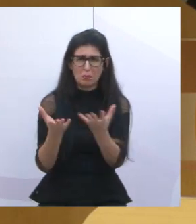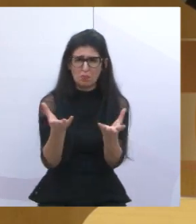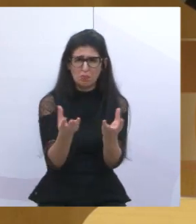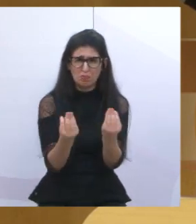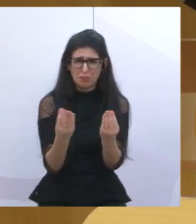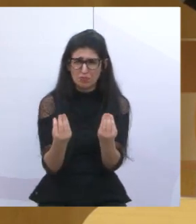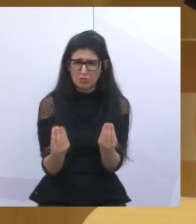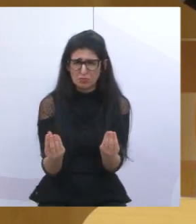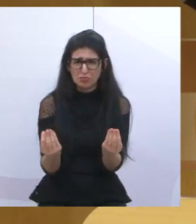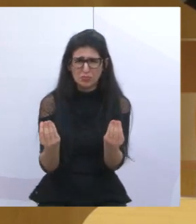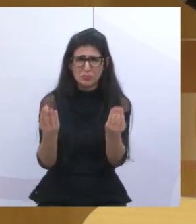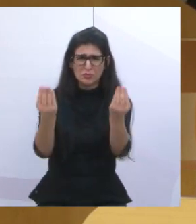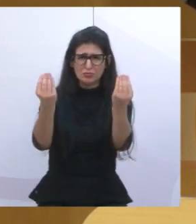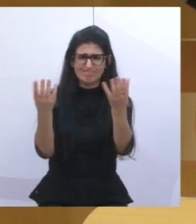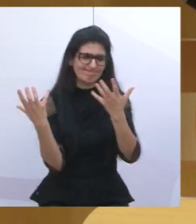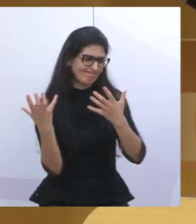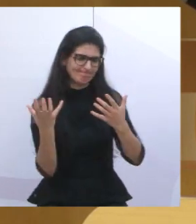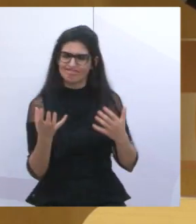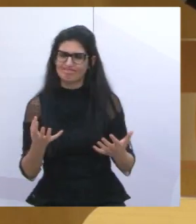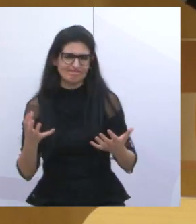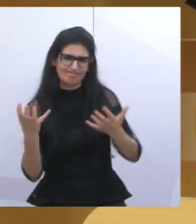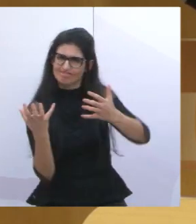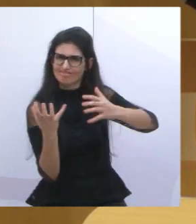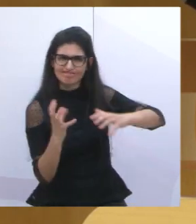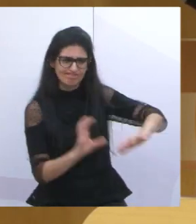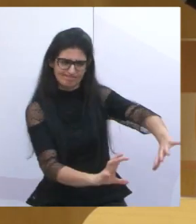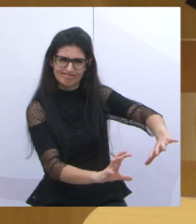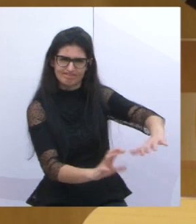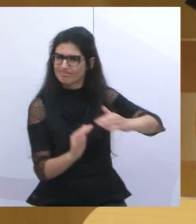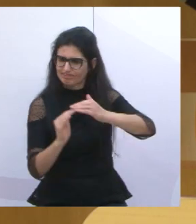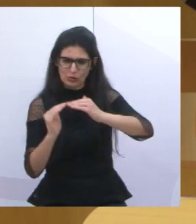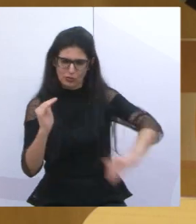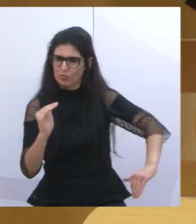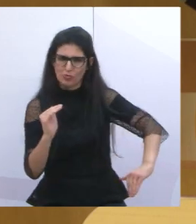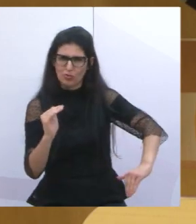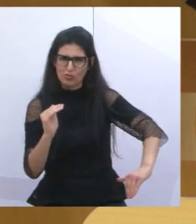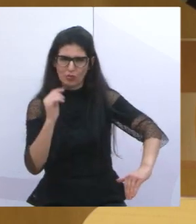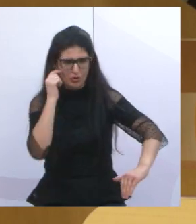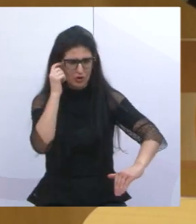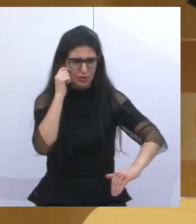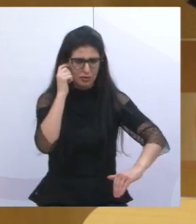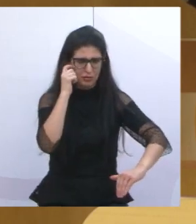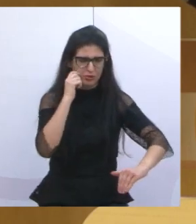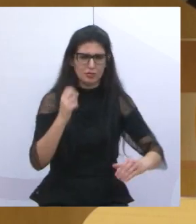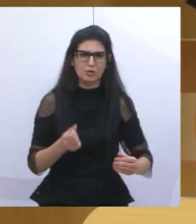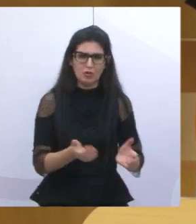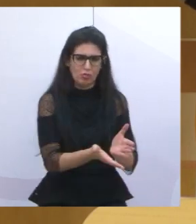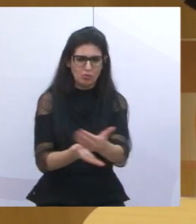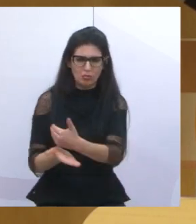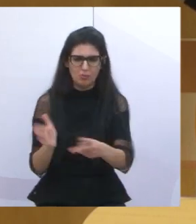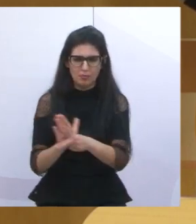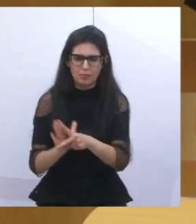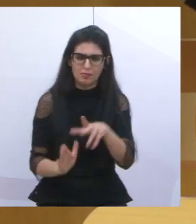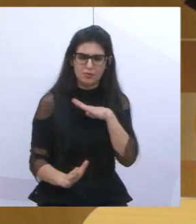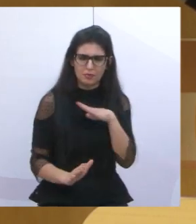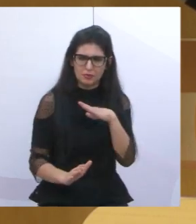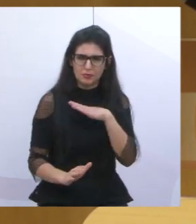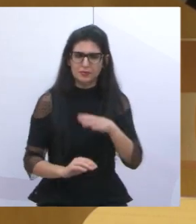em renúncia de receita, observando e respeitando os princípios constitucionais da